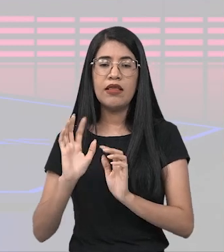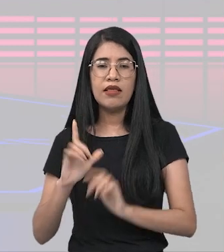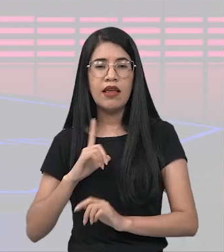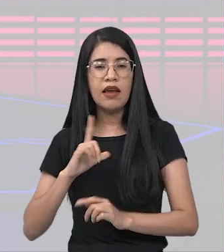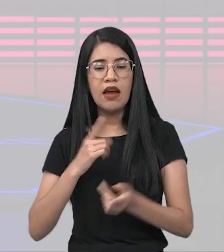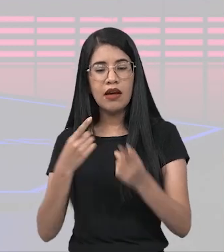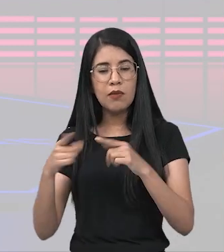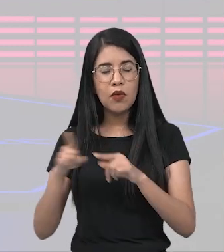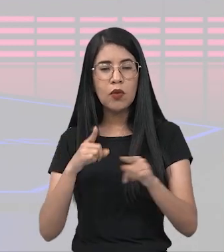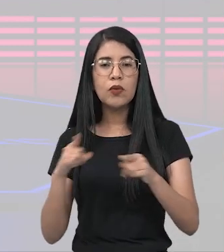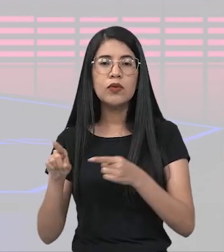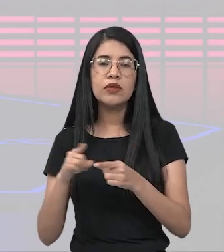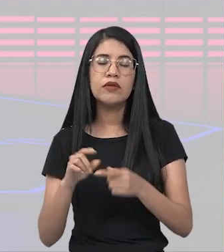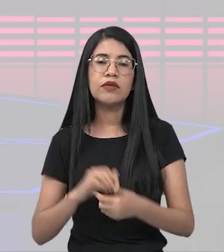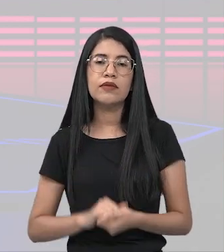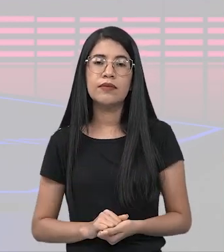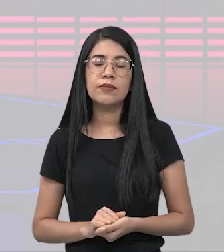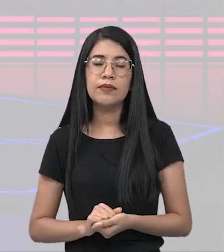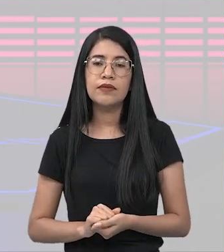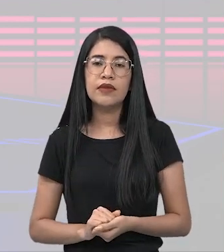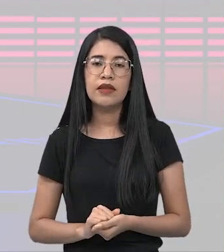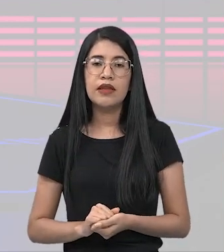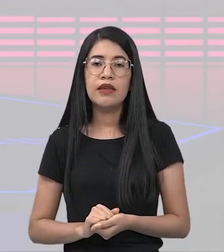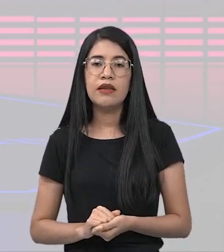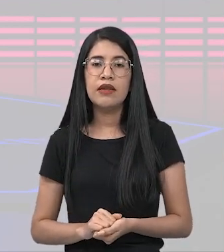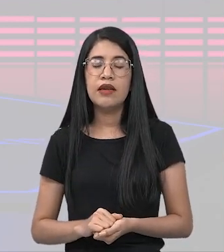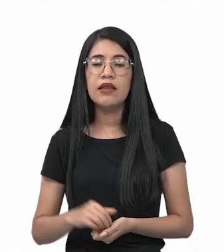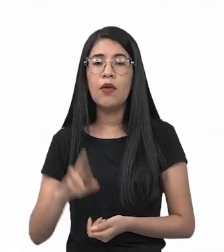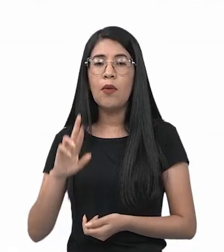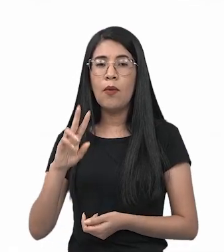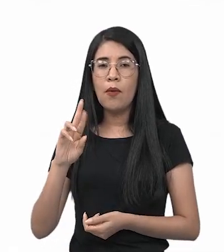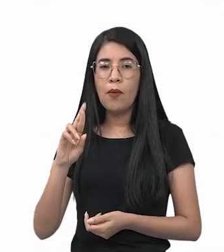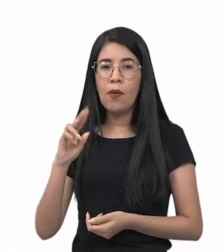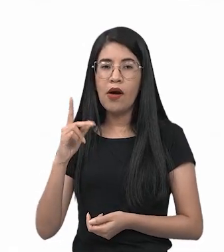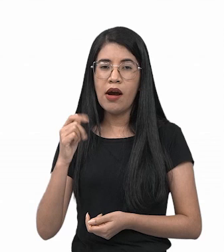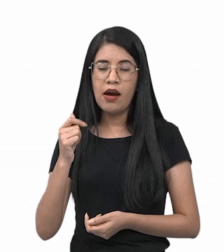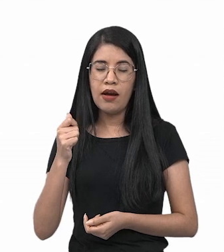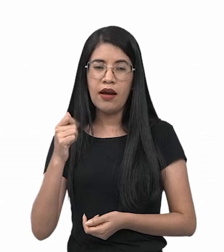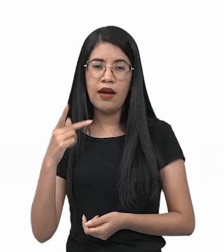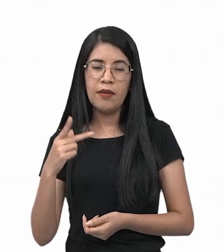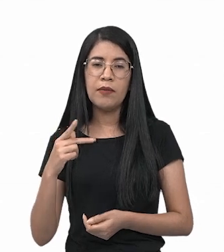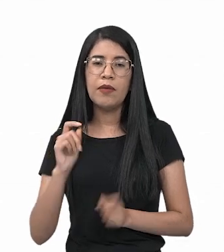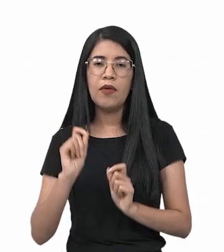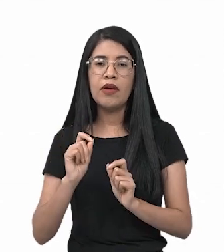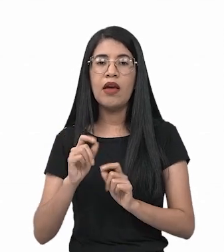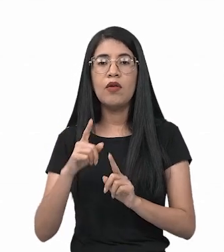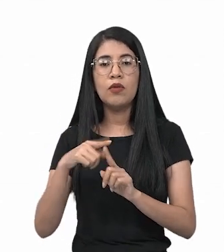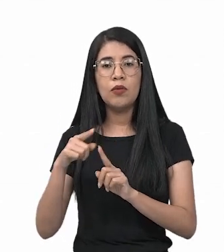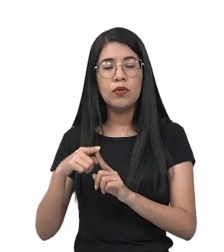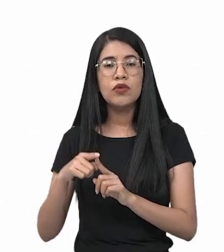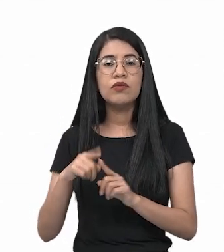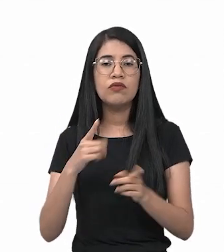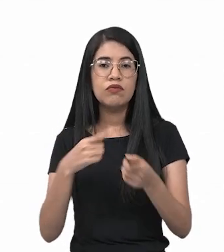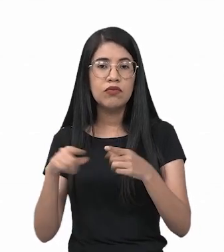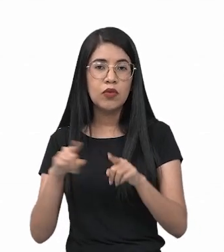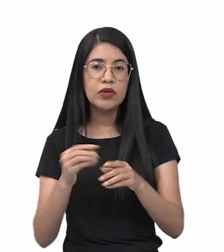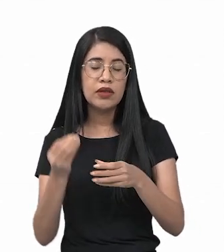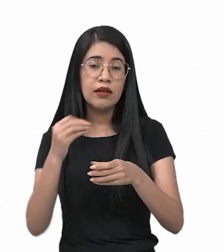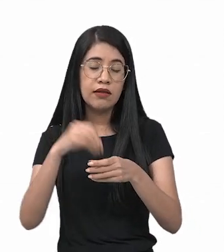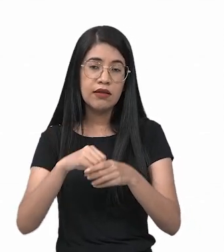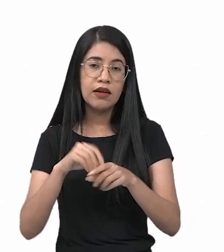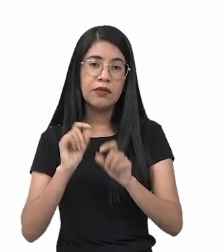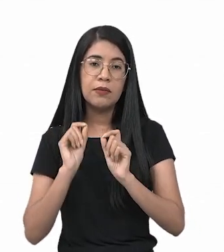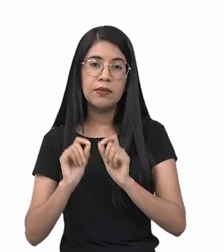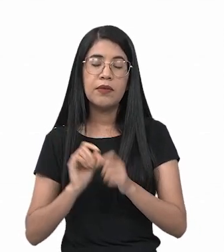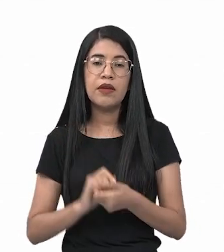musical, certo? Então, olha só, o rap é a forma musical do hip hop, que consiste